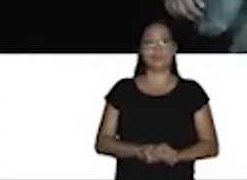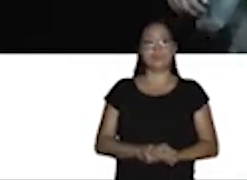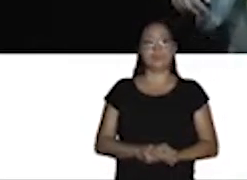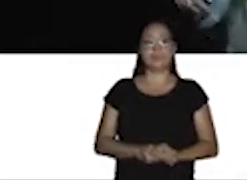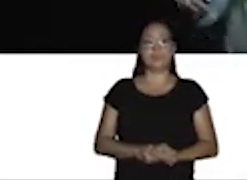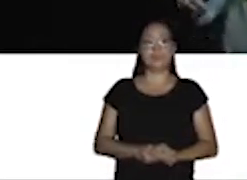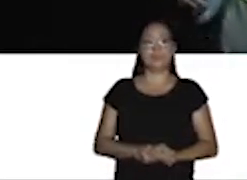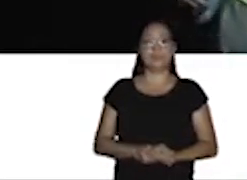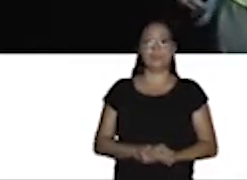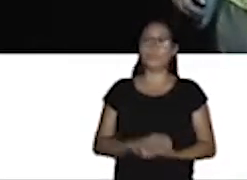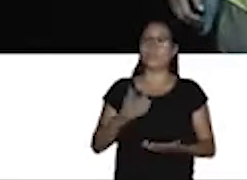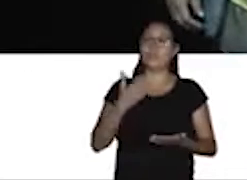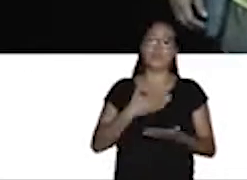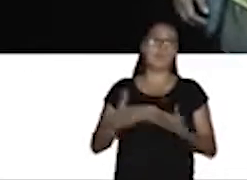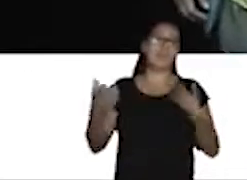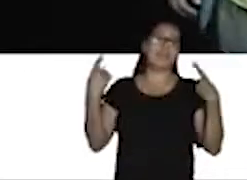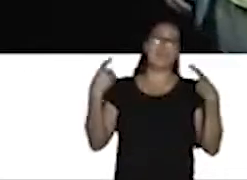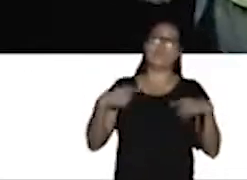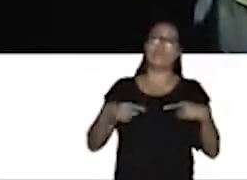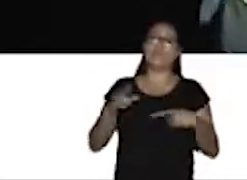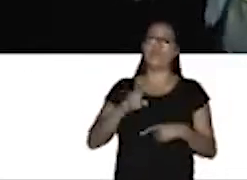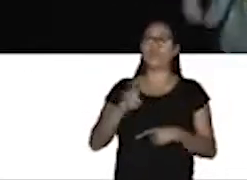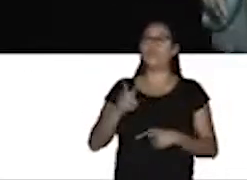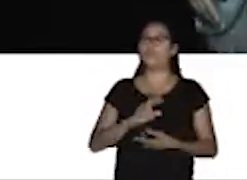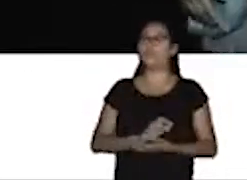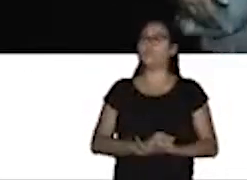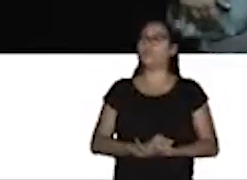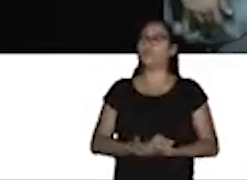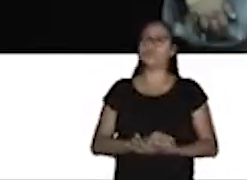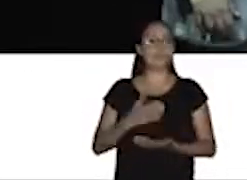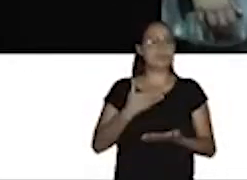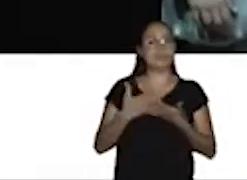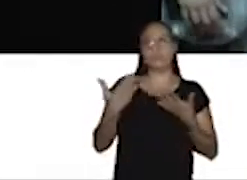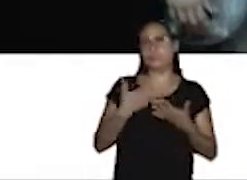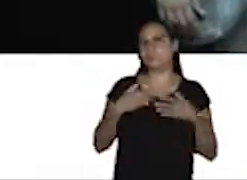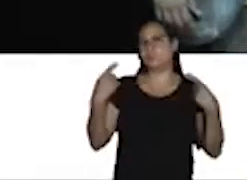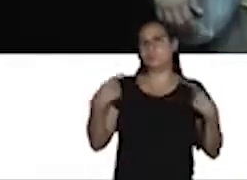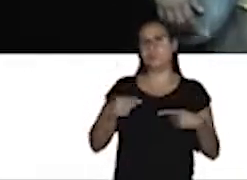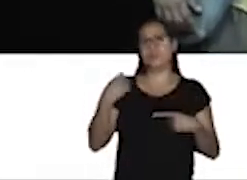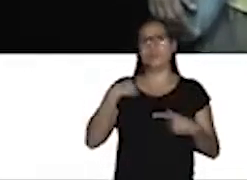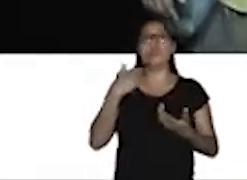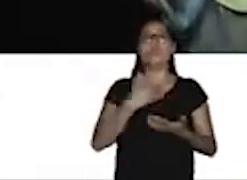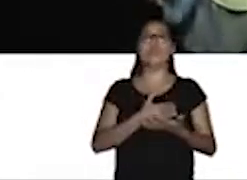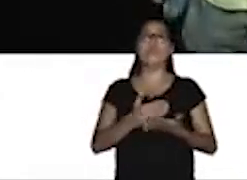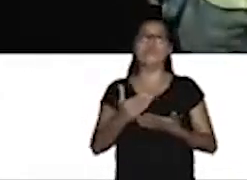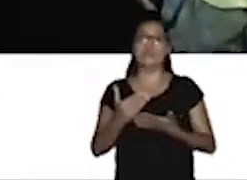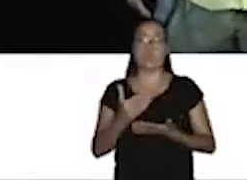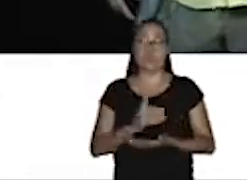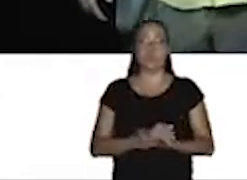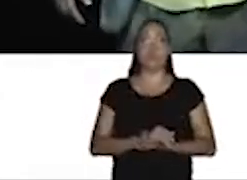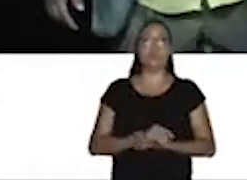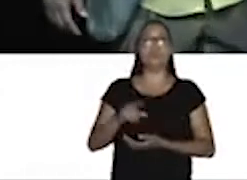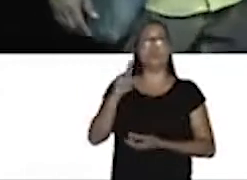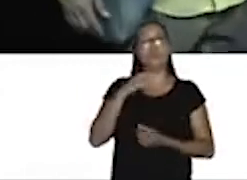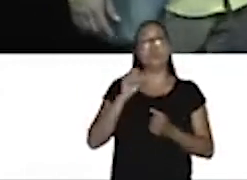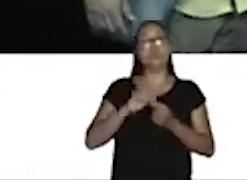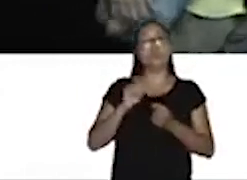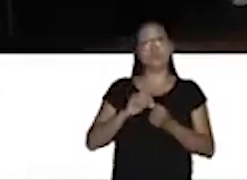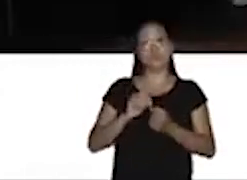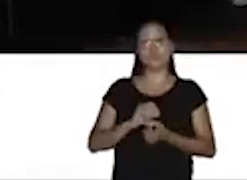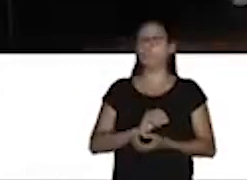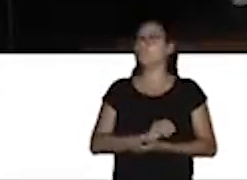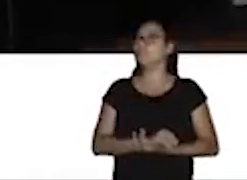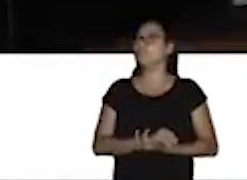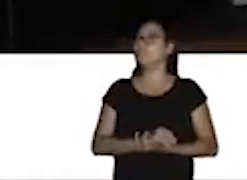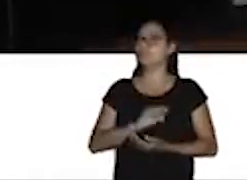Não passou. Perderam a aposta, então os dois perderam. Não, perderam a aposta, vocês. Eu começo, então. Ah. E aí eu vou fazer o Blau